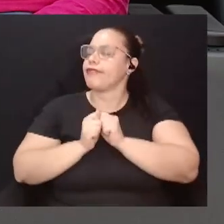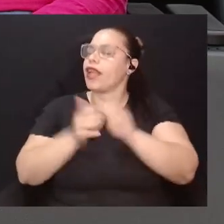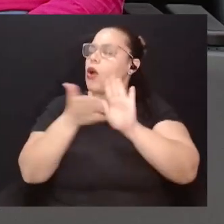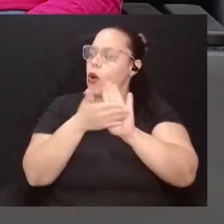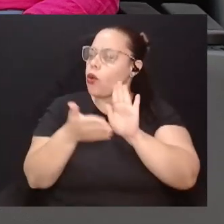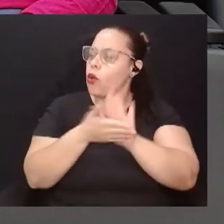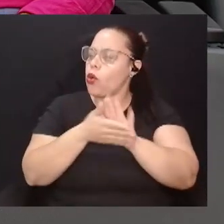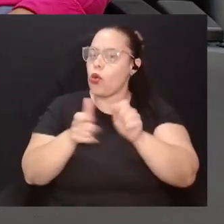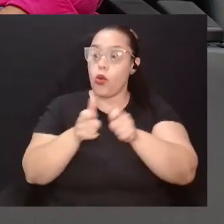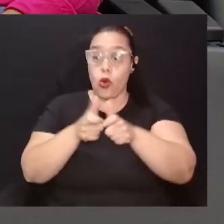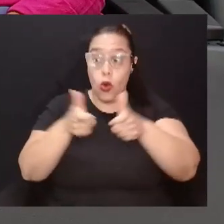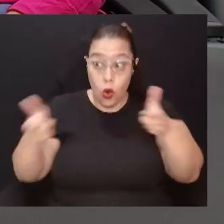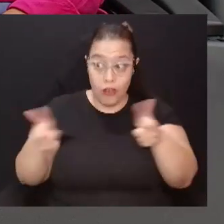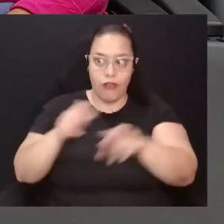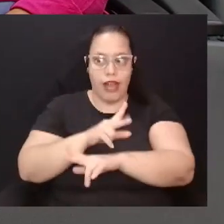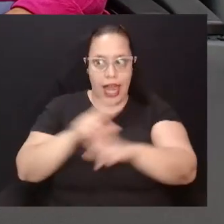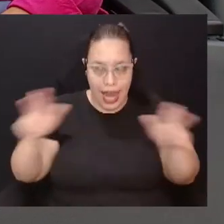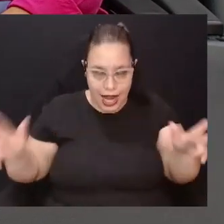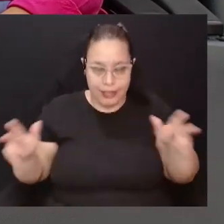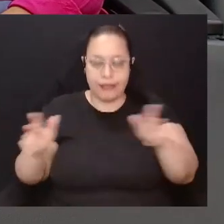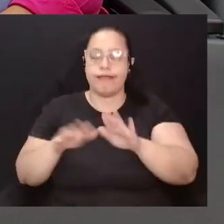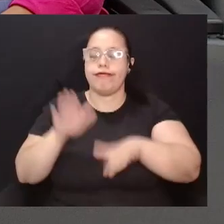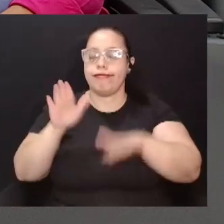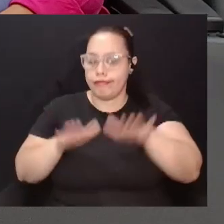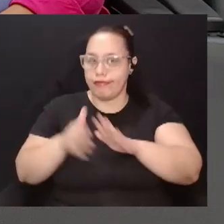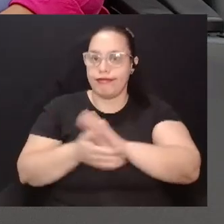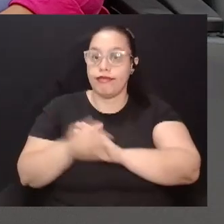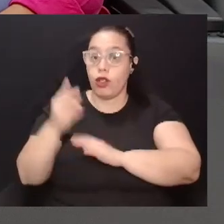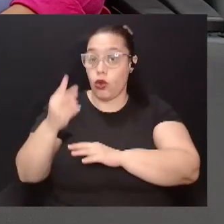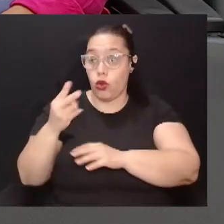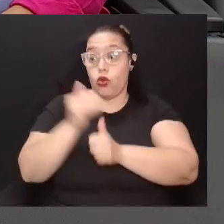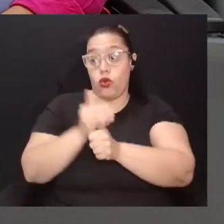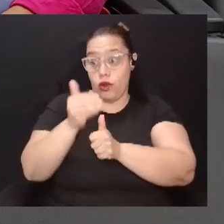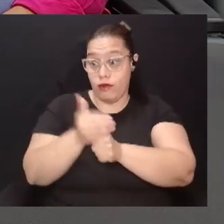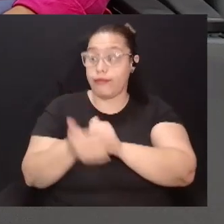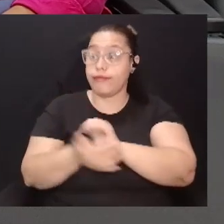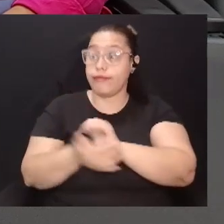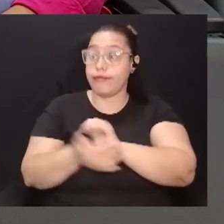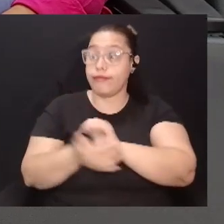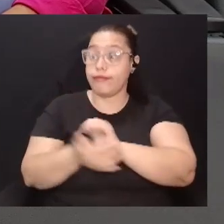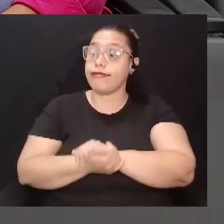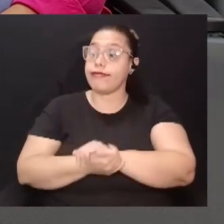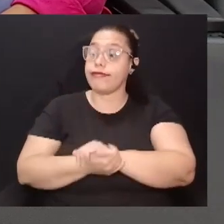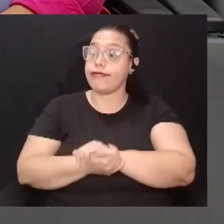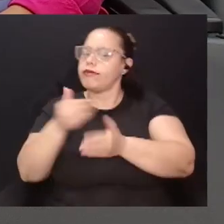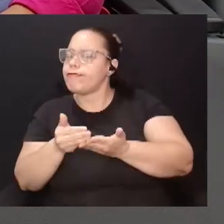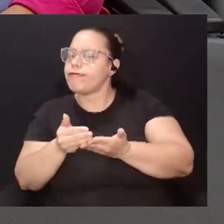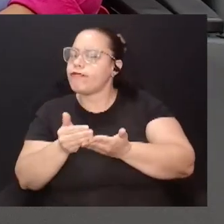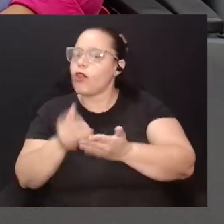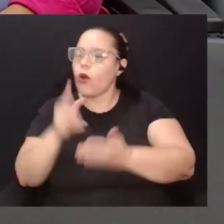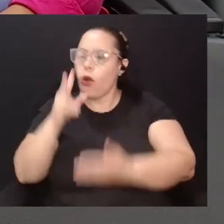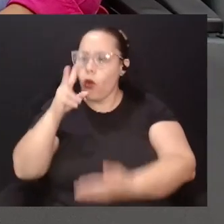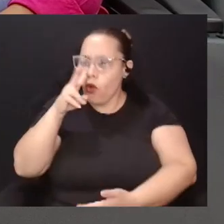as proposições, são muitas, né, proposições nesses dois mandatos, né. Primeiro a gente vai começar